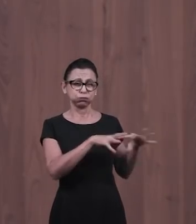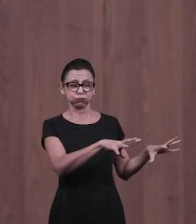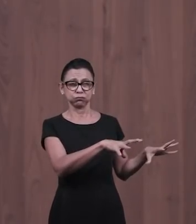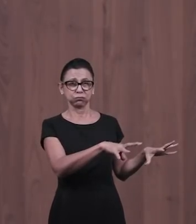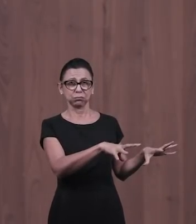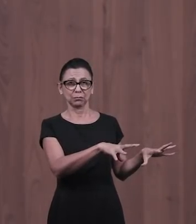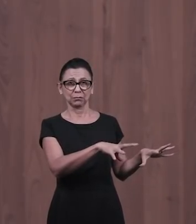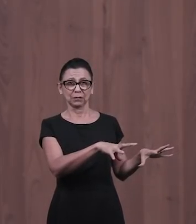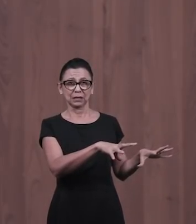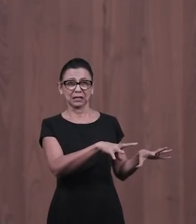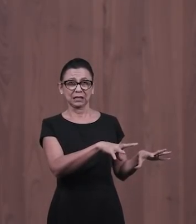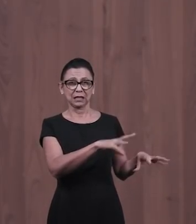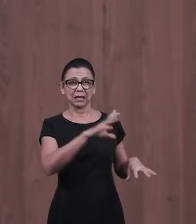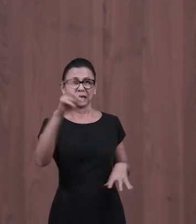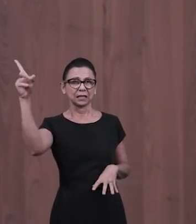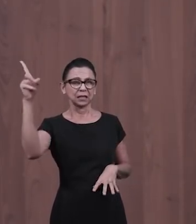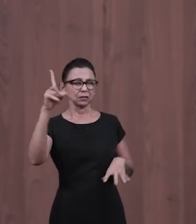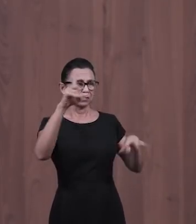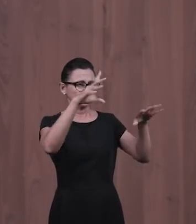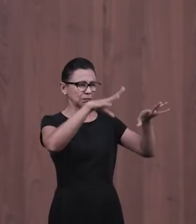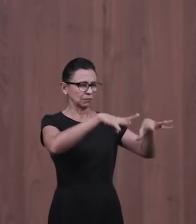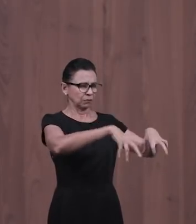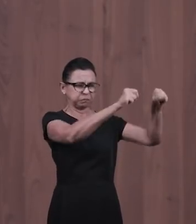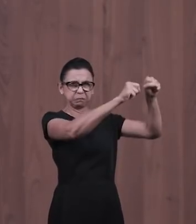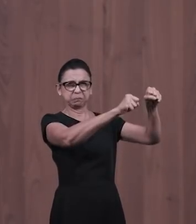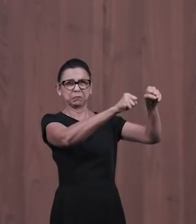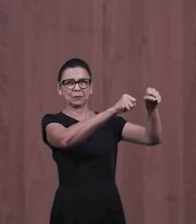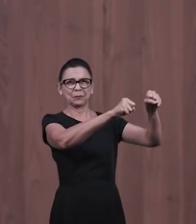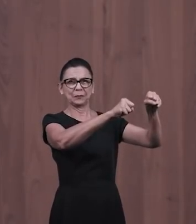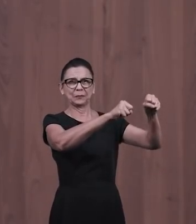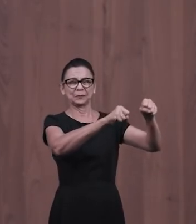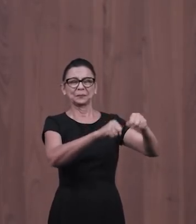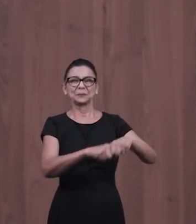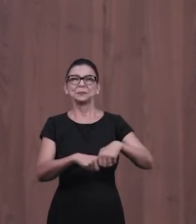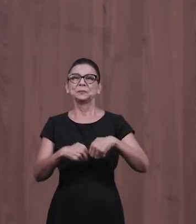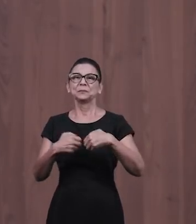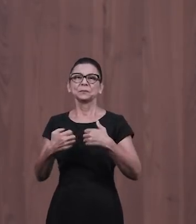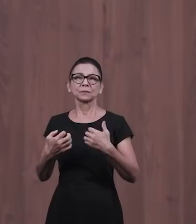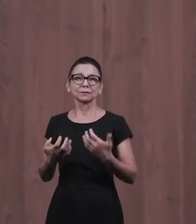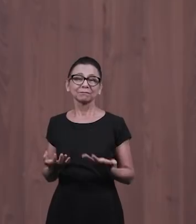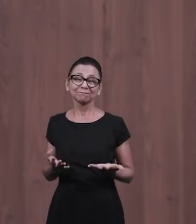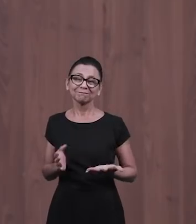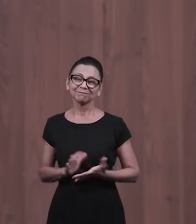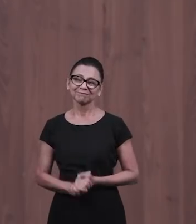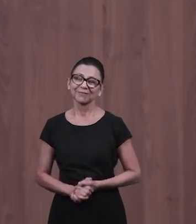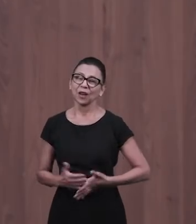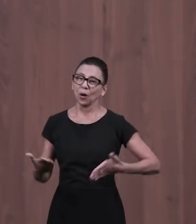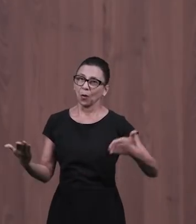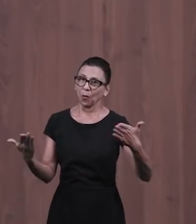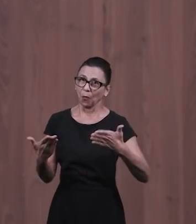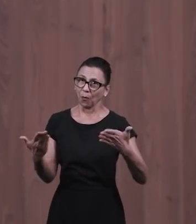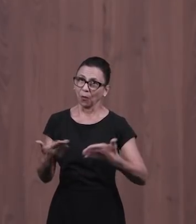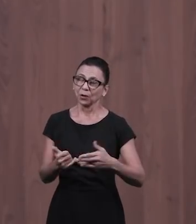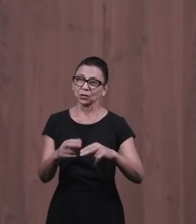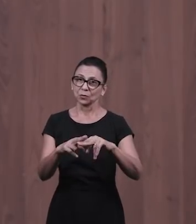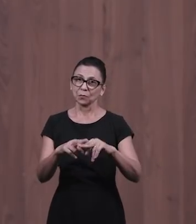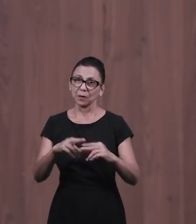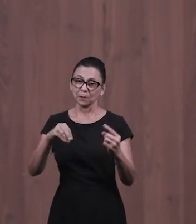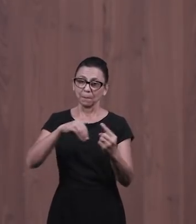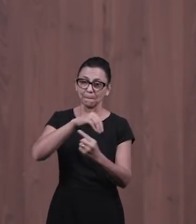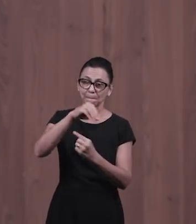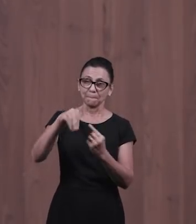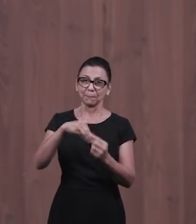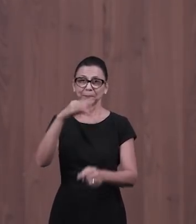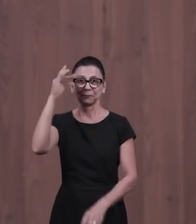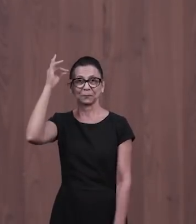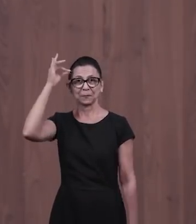aquela cidade. Sendo assim, o Senhor nos faz vencedores neste mundo através das armas